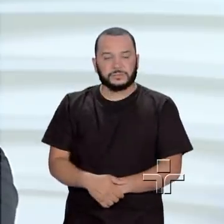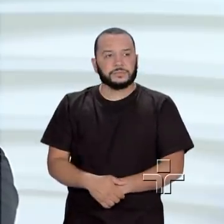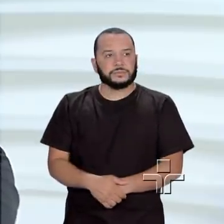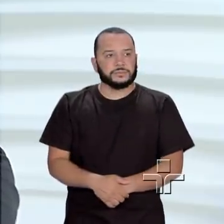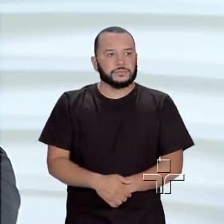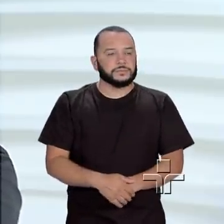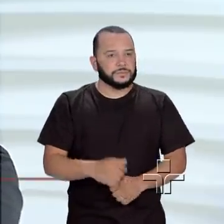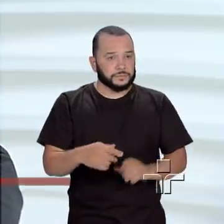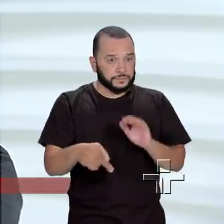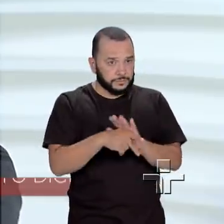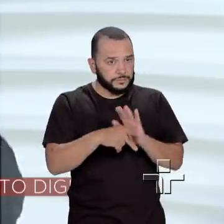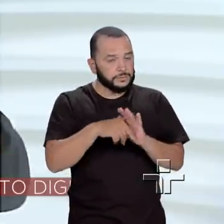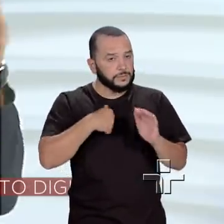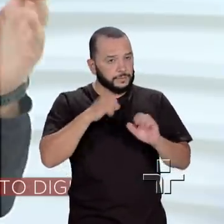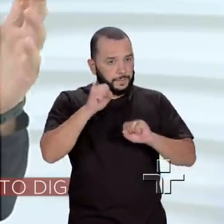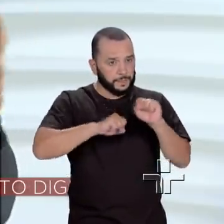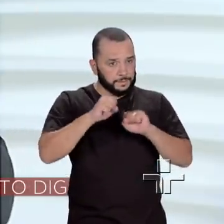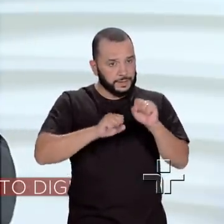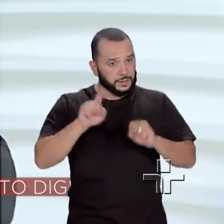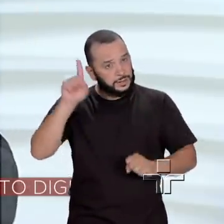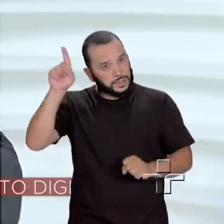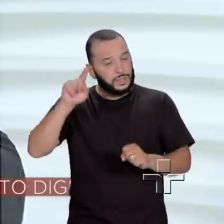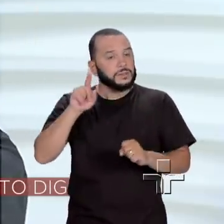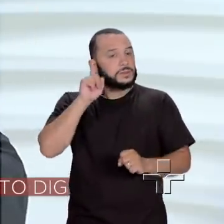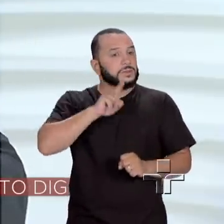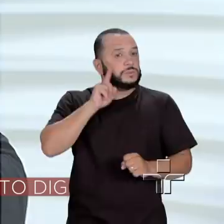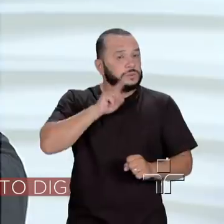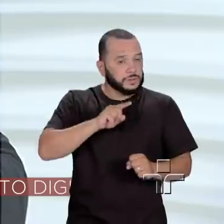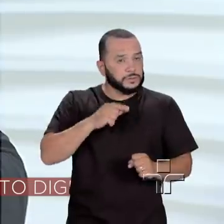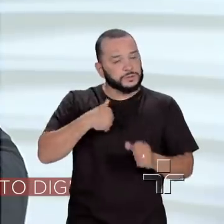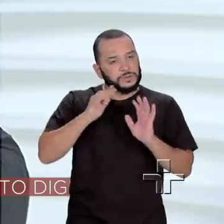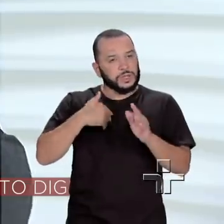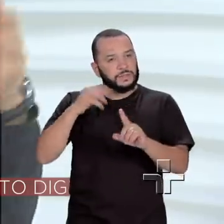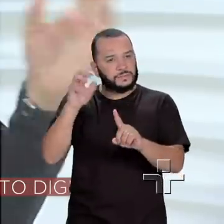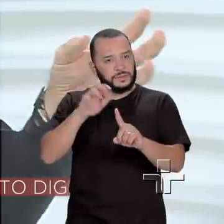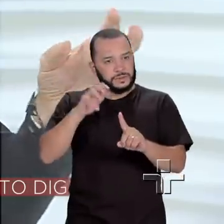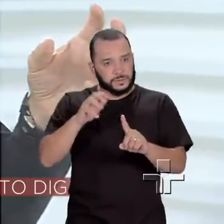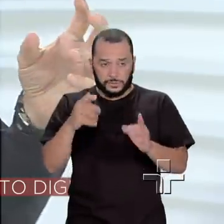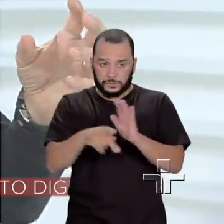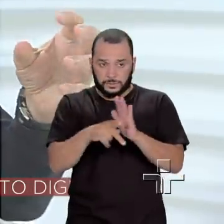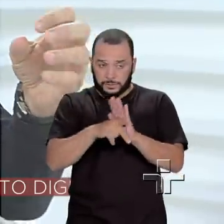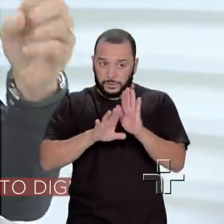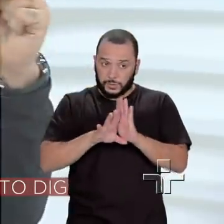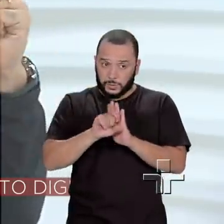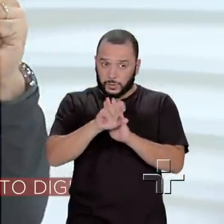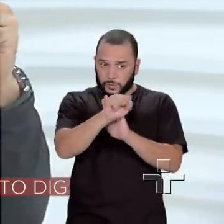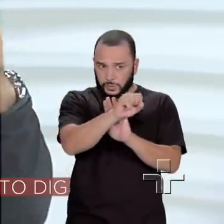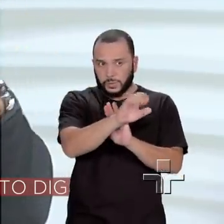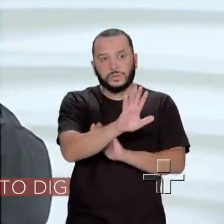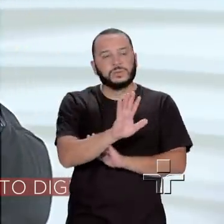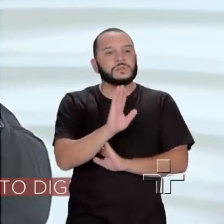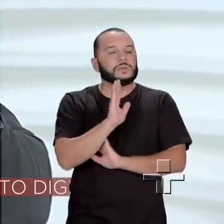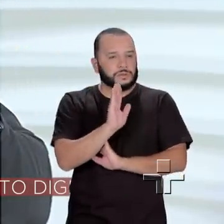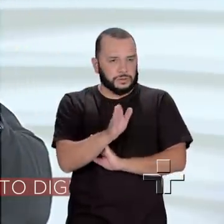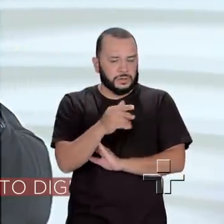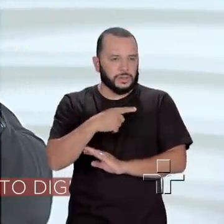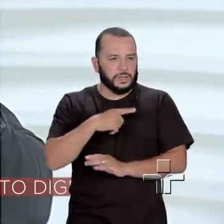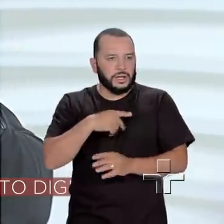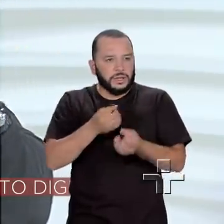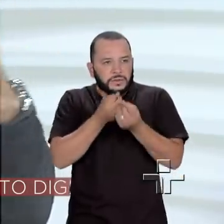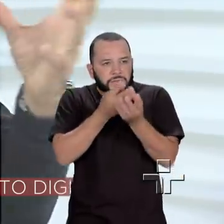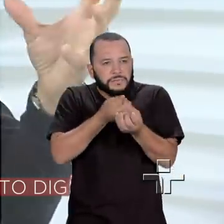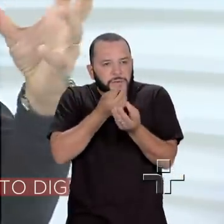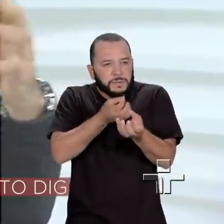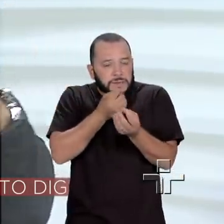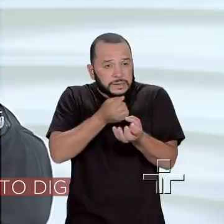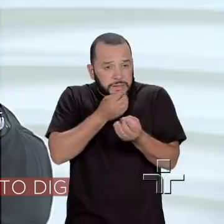Cambridge Analytica fez em Google, em tese, pelo menos, não é possível mais, né? As interfaces que foram usadas para capturar esse volume de dados